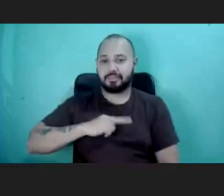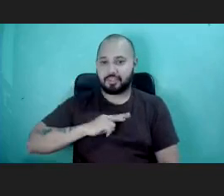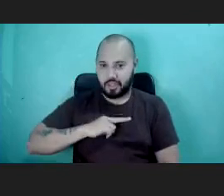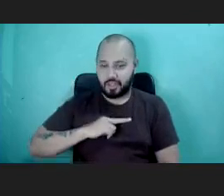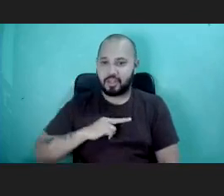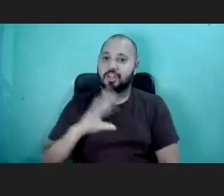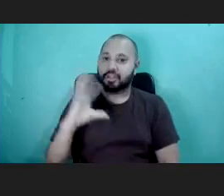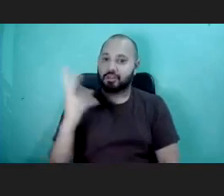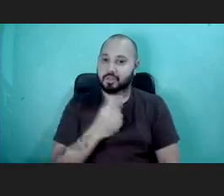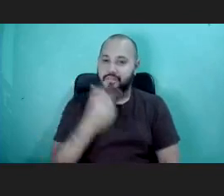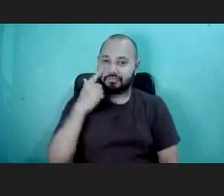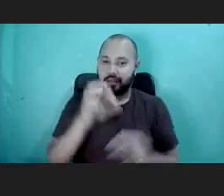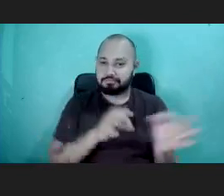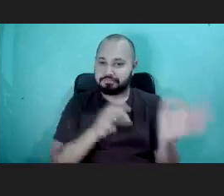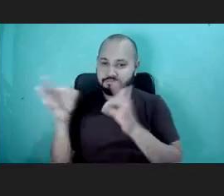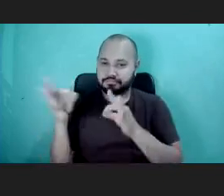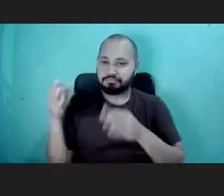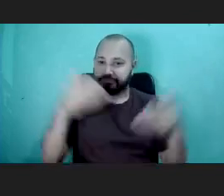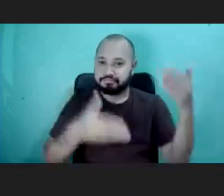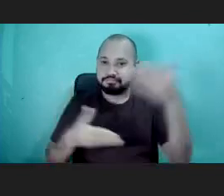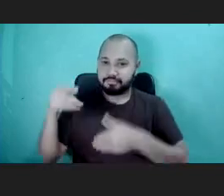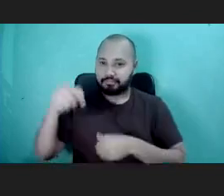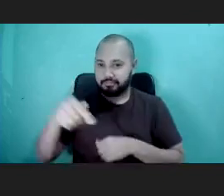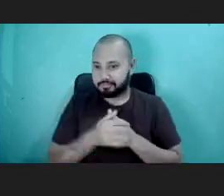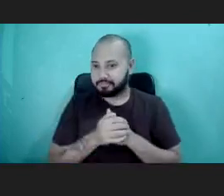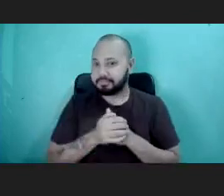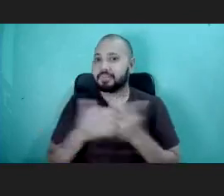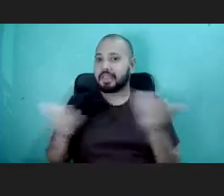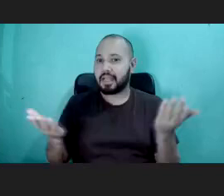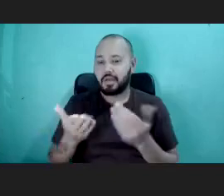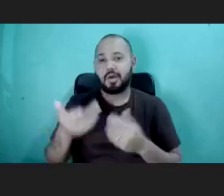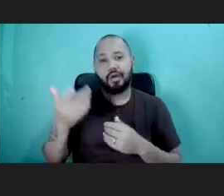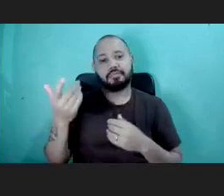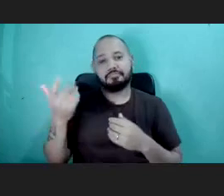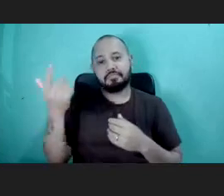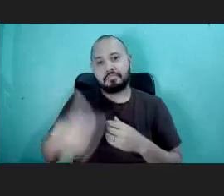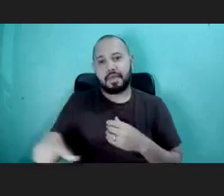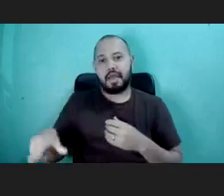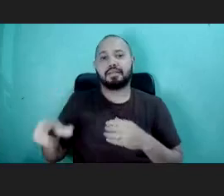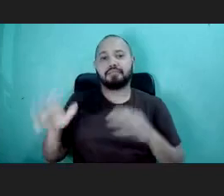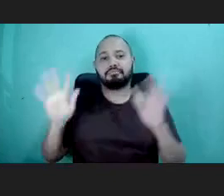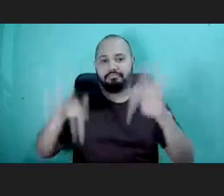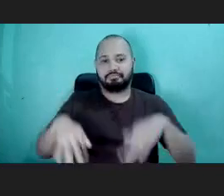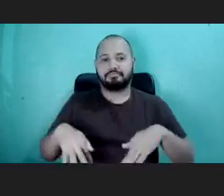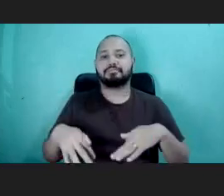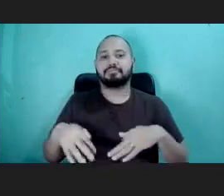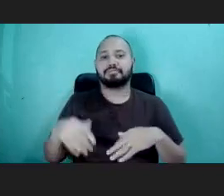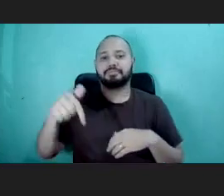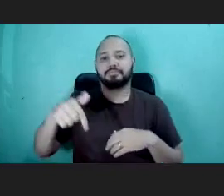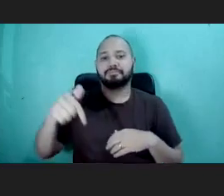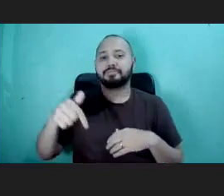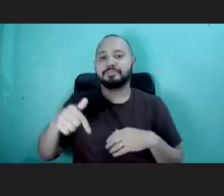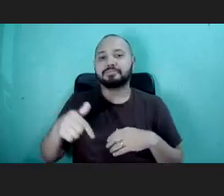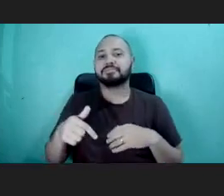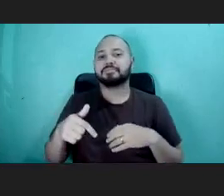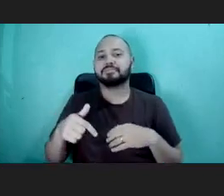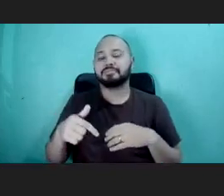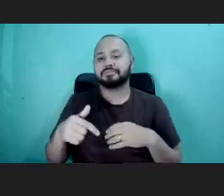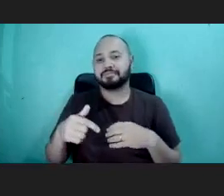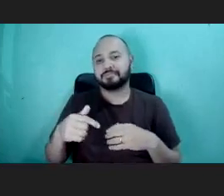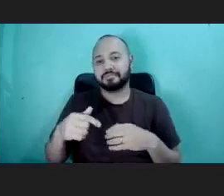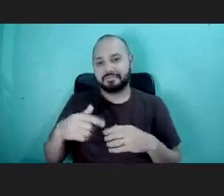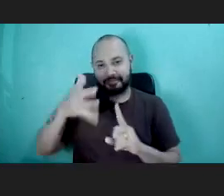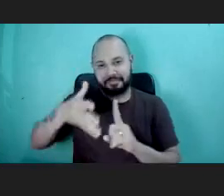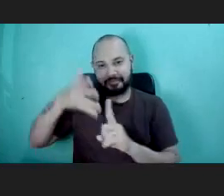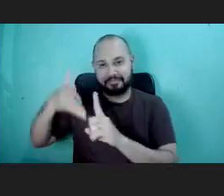aí que acompanhou, teve presente. Então a gente cumpre mais uma atividade aí do nosso ciclo de palestras